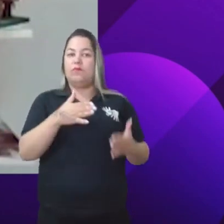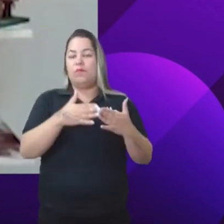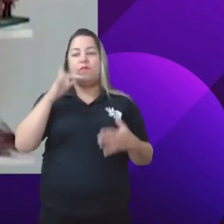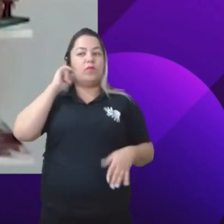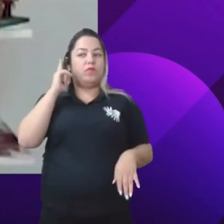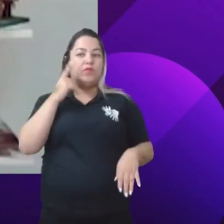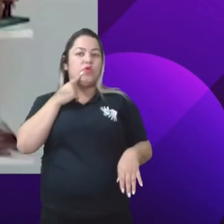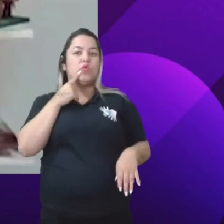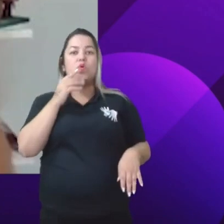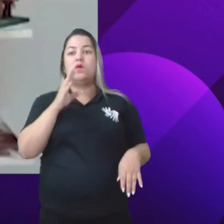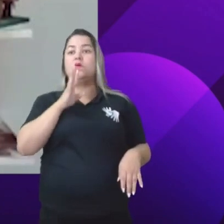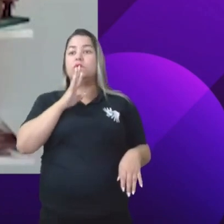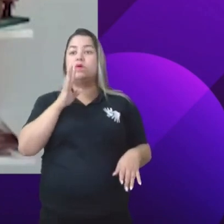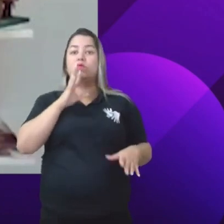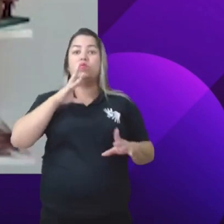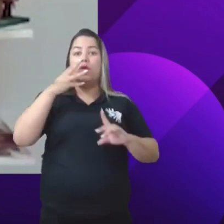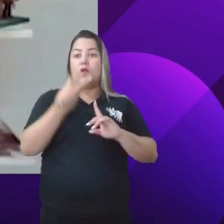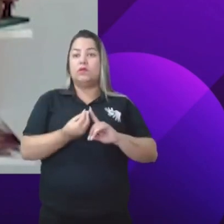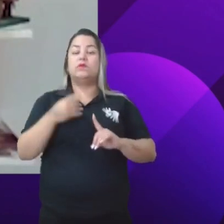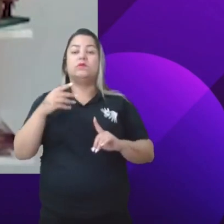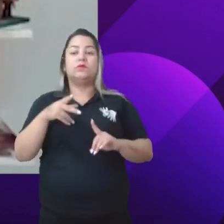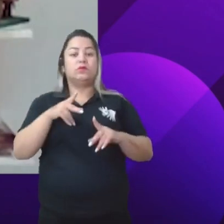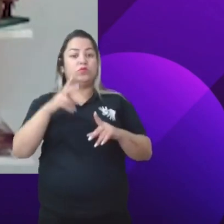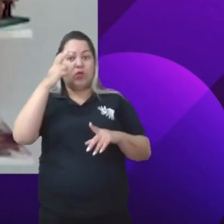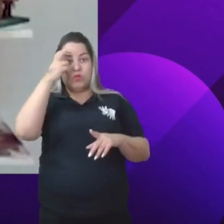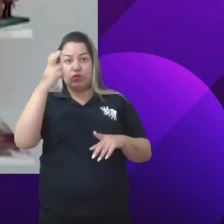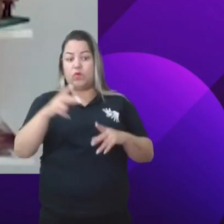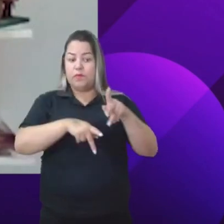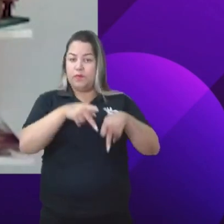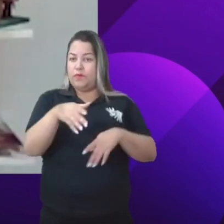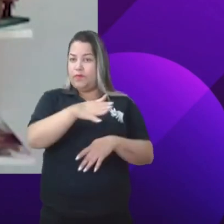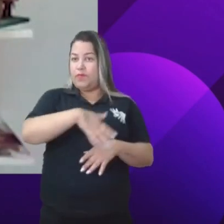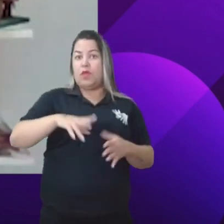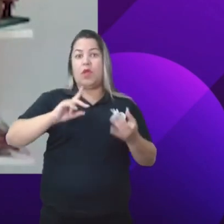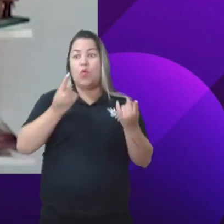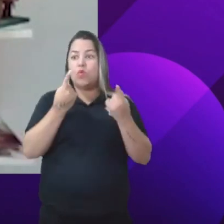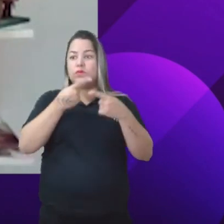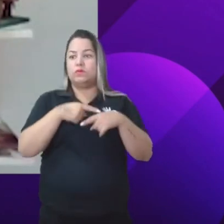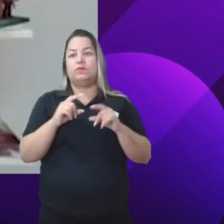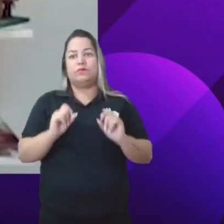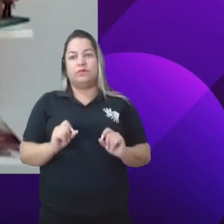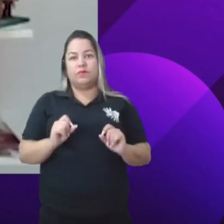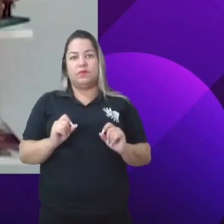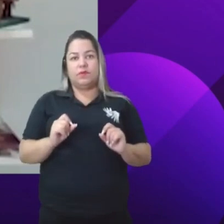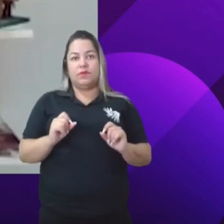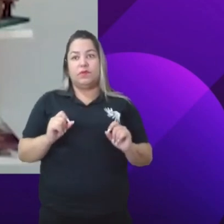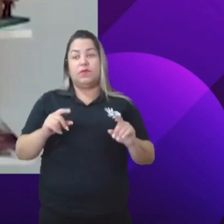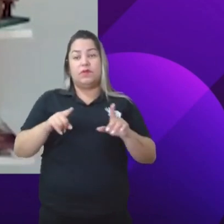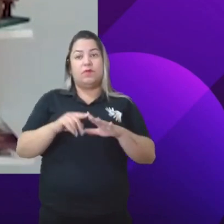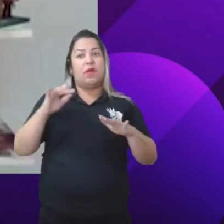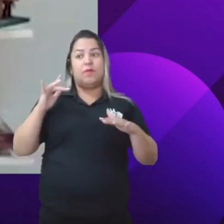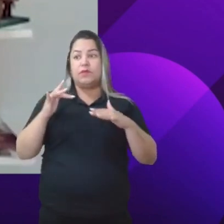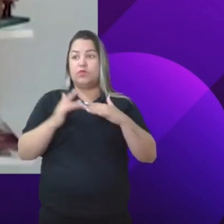surda, conhecer sua língua, sua arte, sua cultura, seu povo, né? Ao contrário dessa visão capacitista e hierárquica que nos